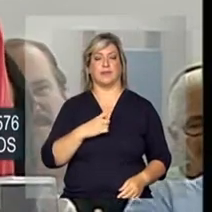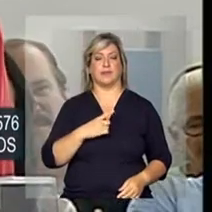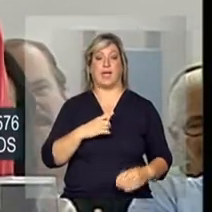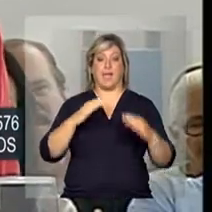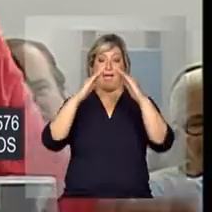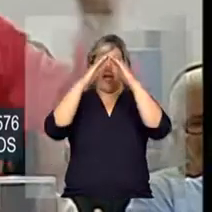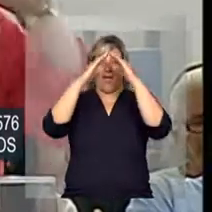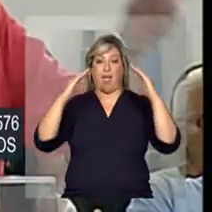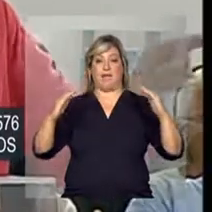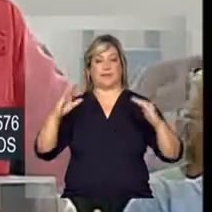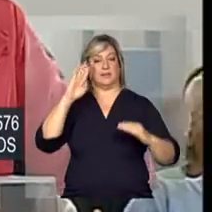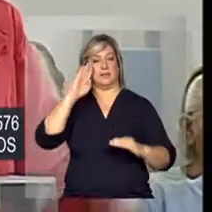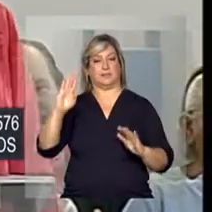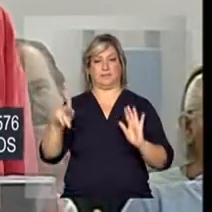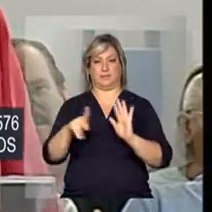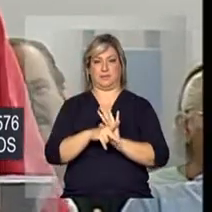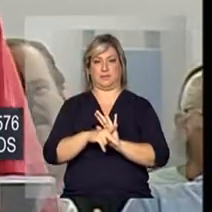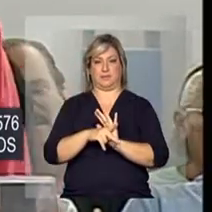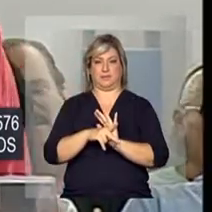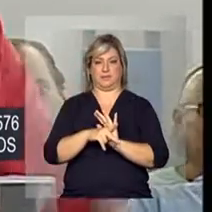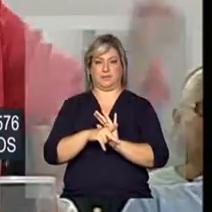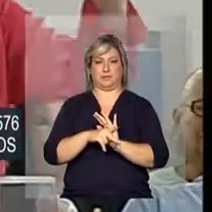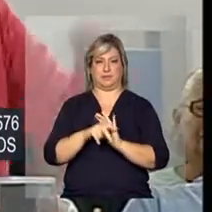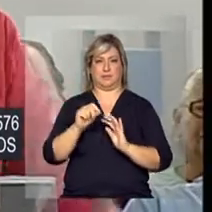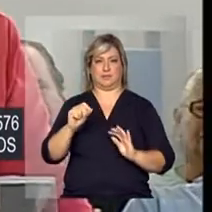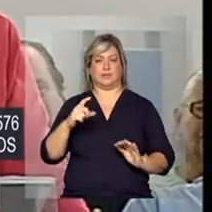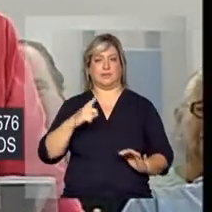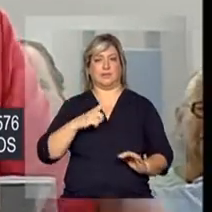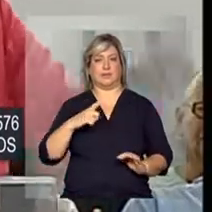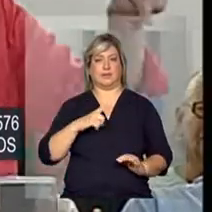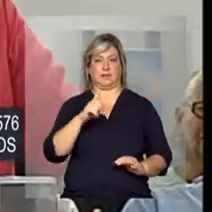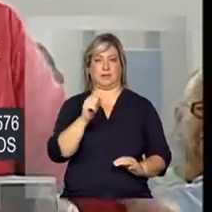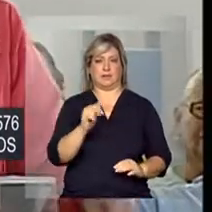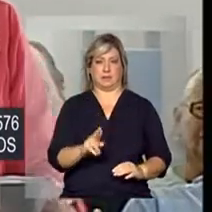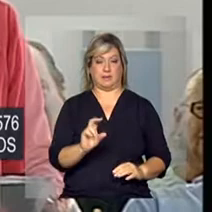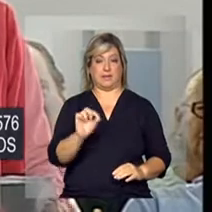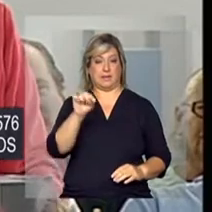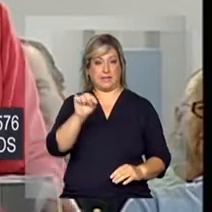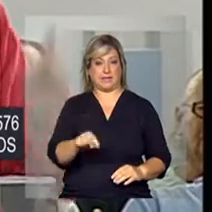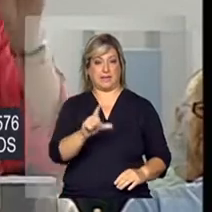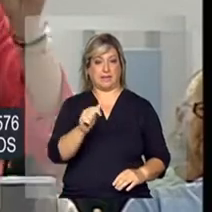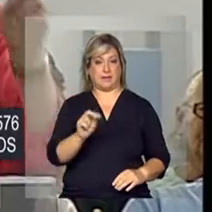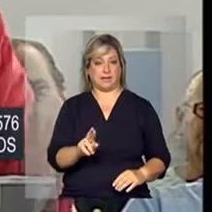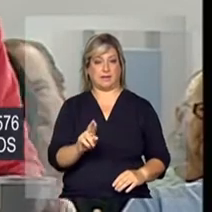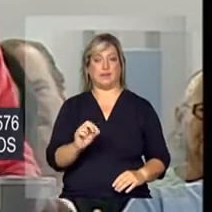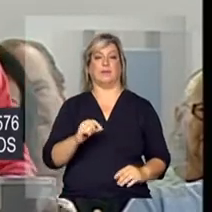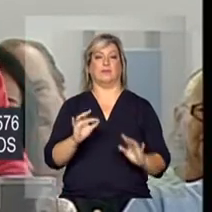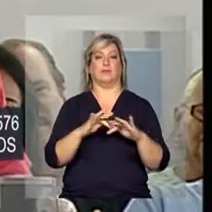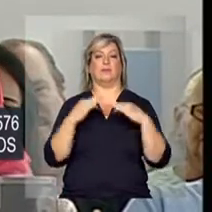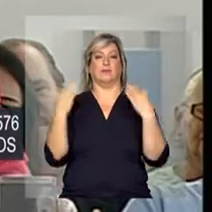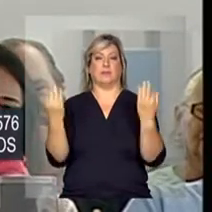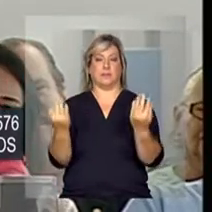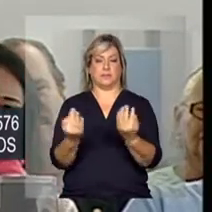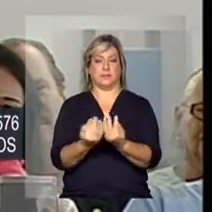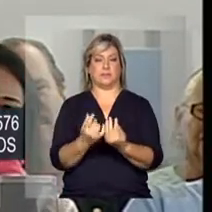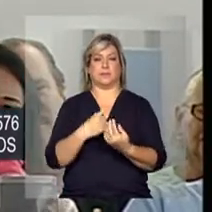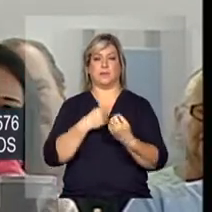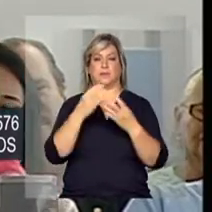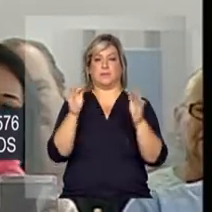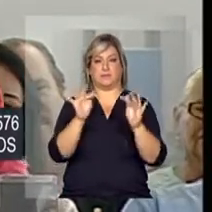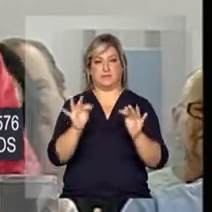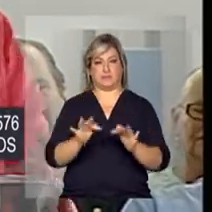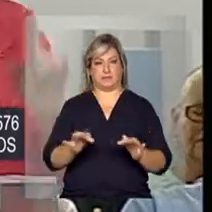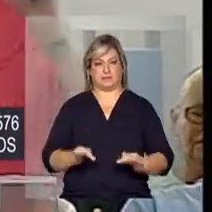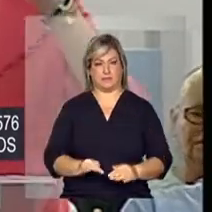sua cabeça, mais que um teto, tenha um lar, e que nesse lar as famílias sejam